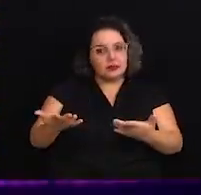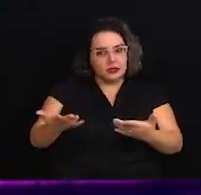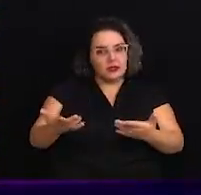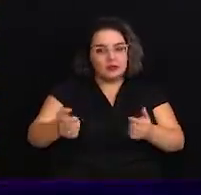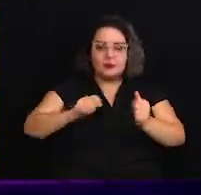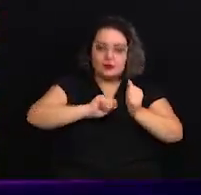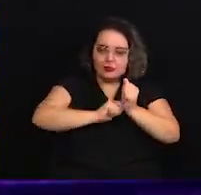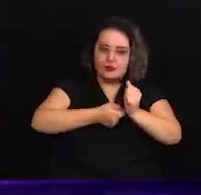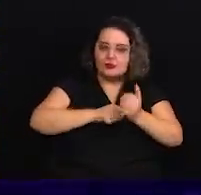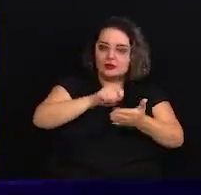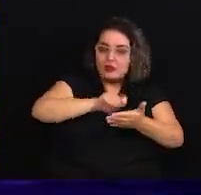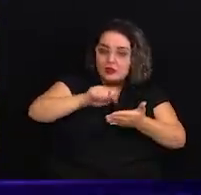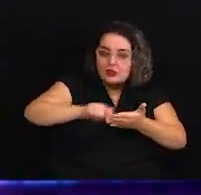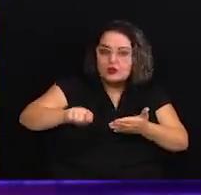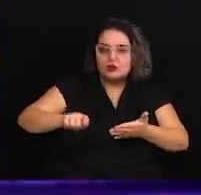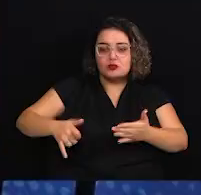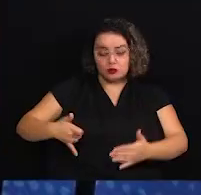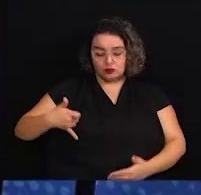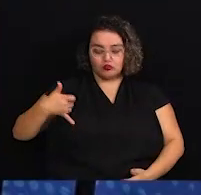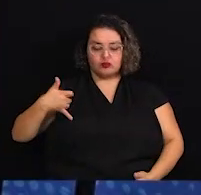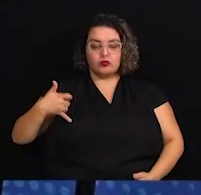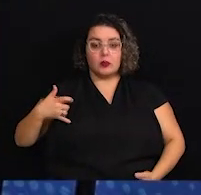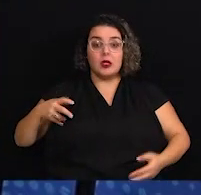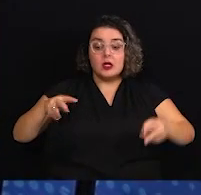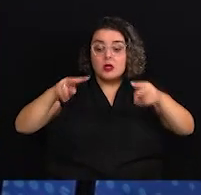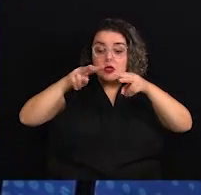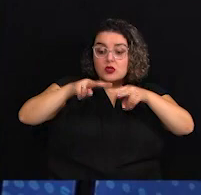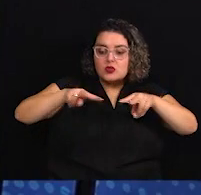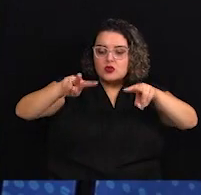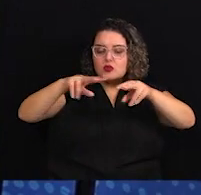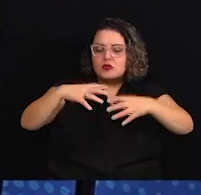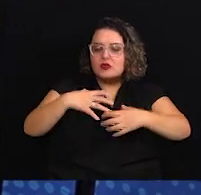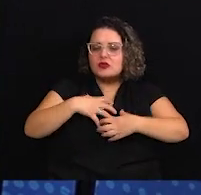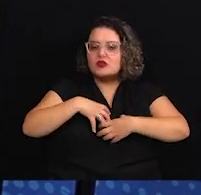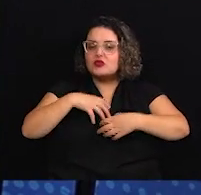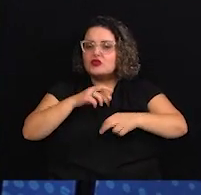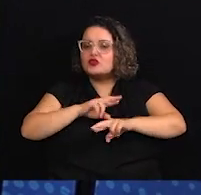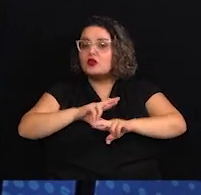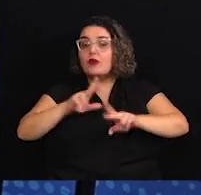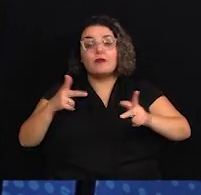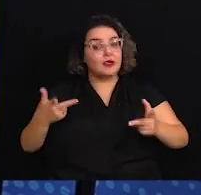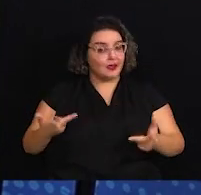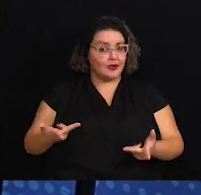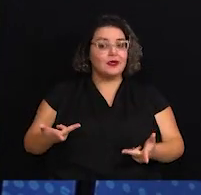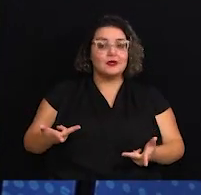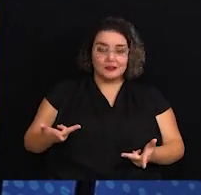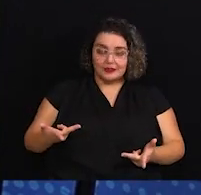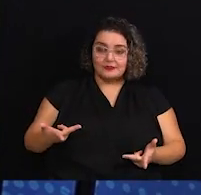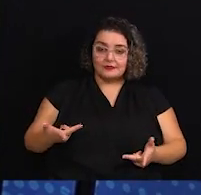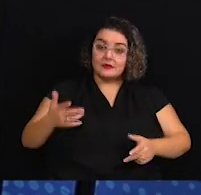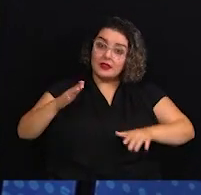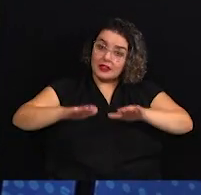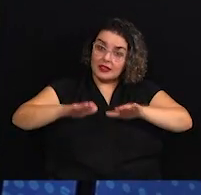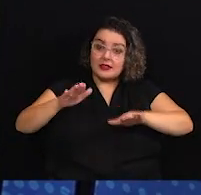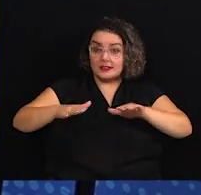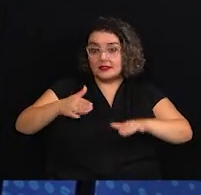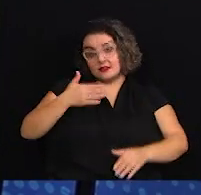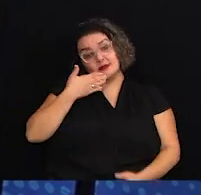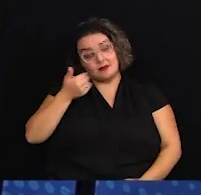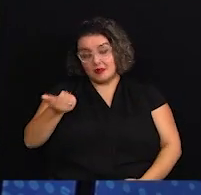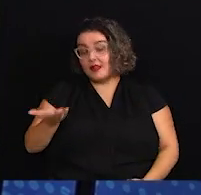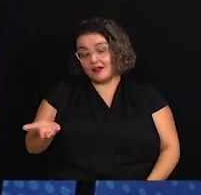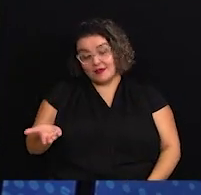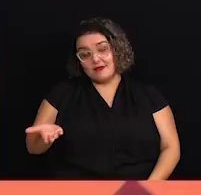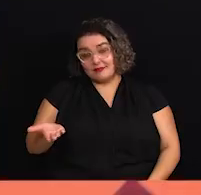Diário de um Soberbo traz, essa visão, a maneira de olhar diferenciada e muitas vezes